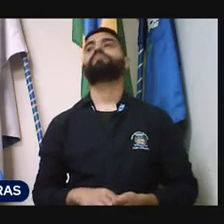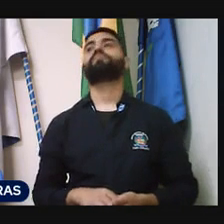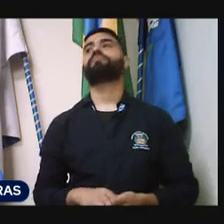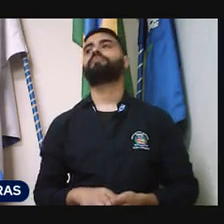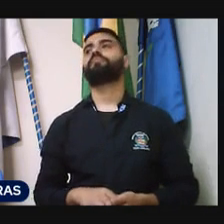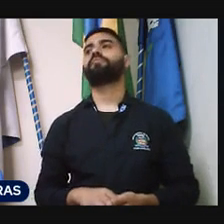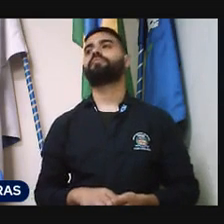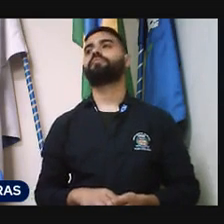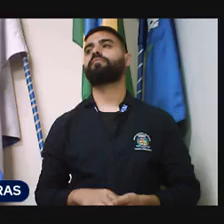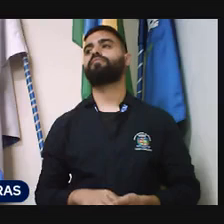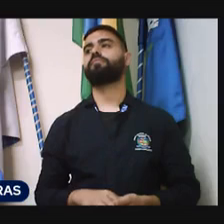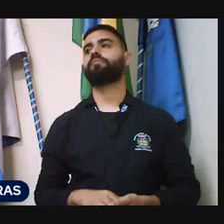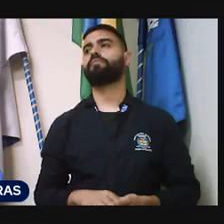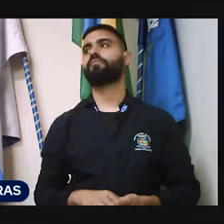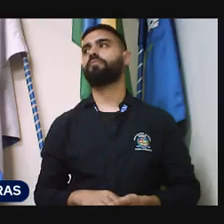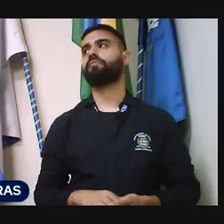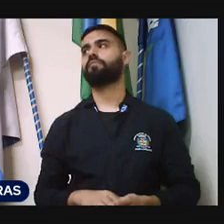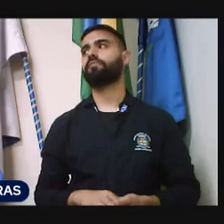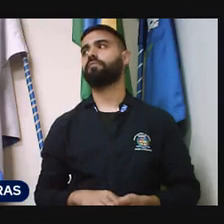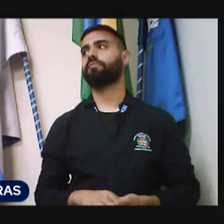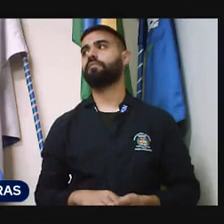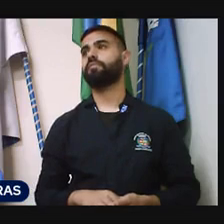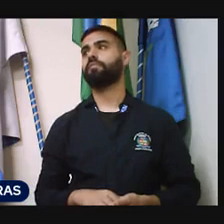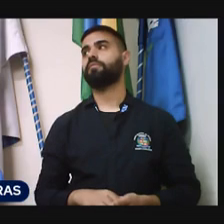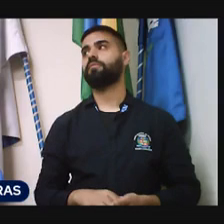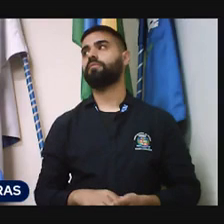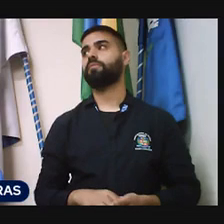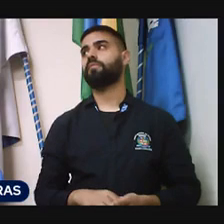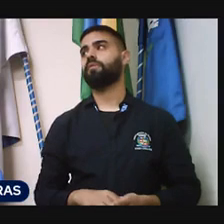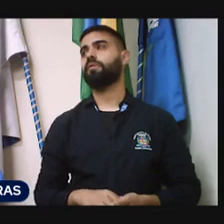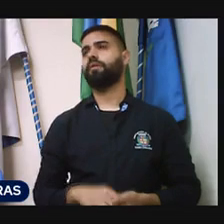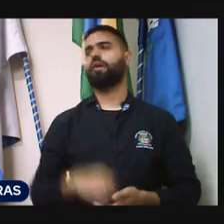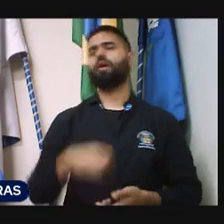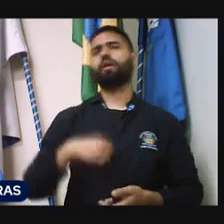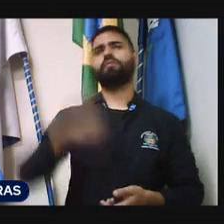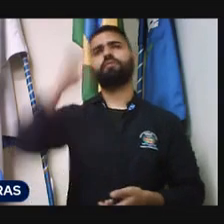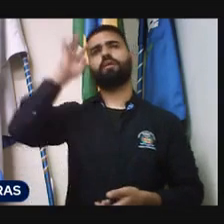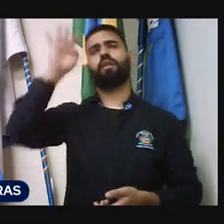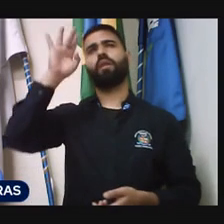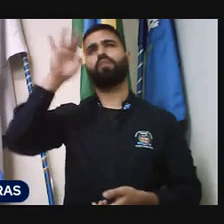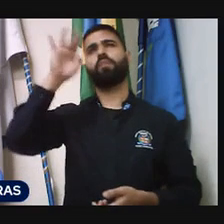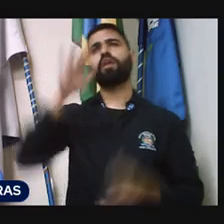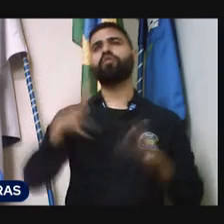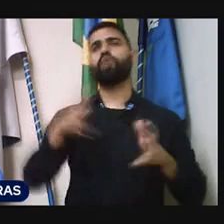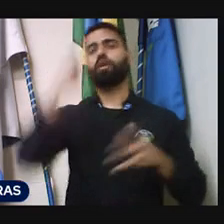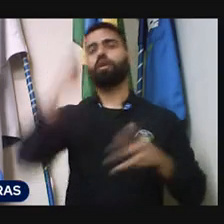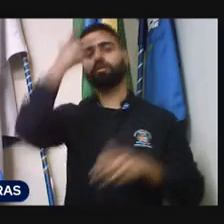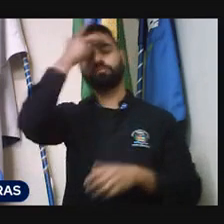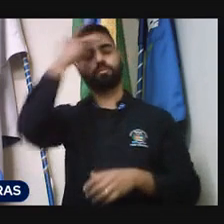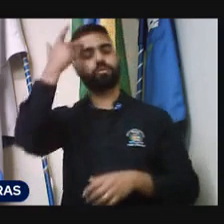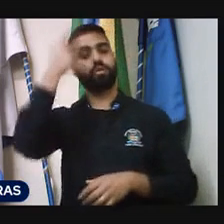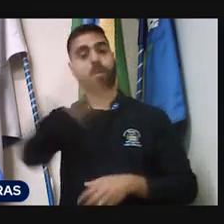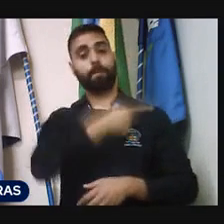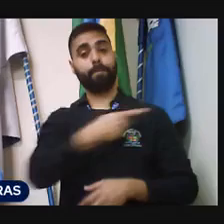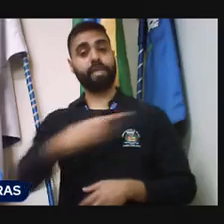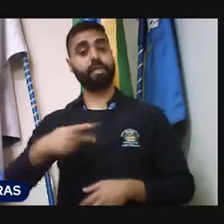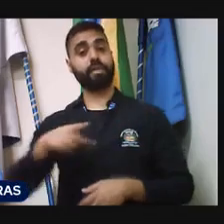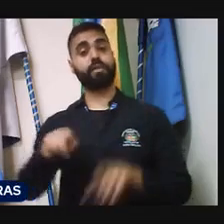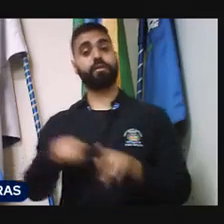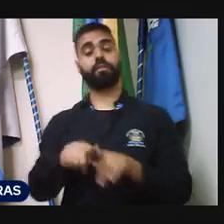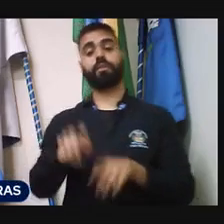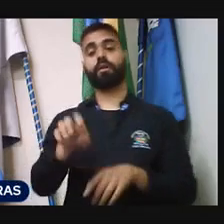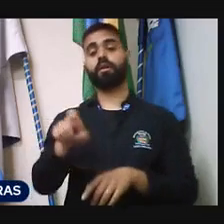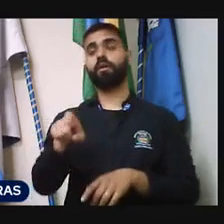Olá a todos os ex-presidentes e diretoria que passou por aqui no hospital podem ter